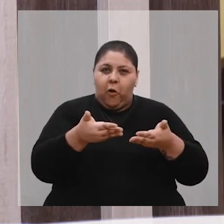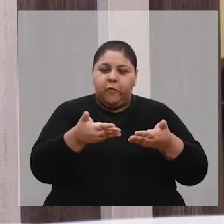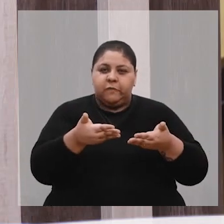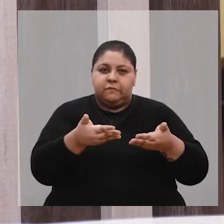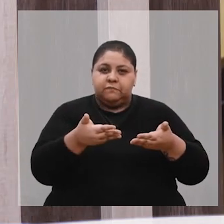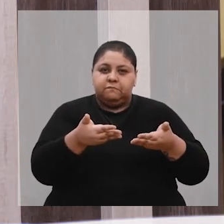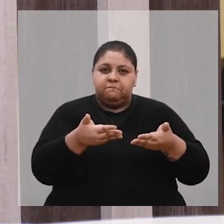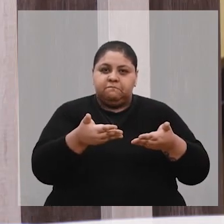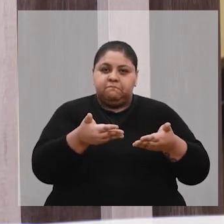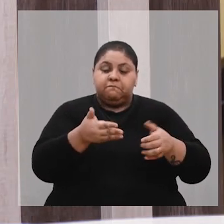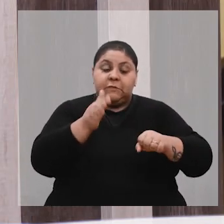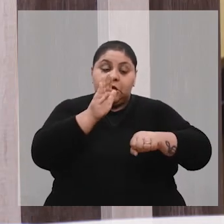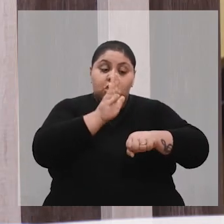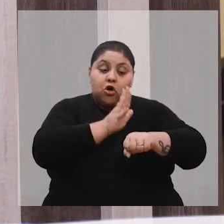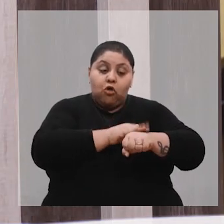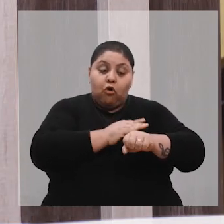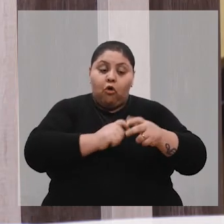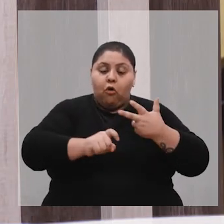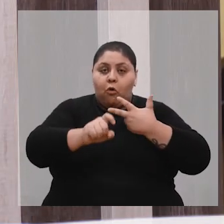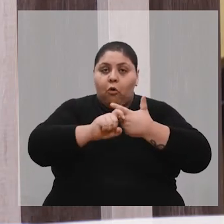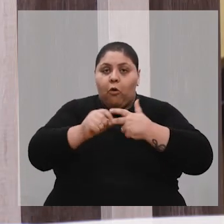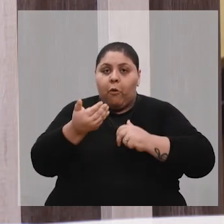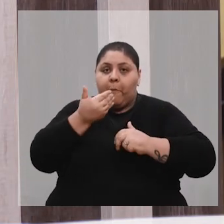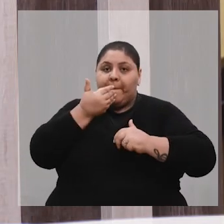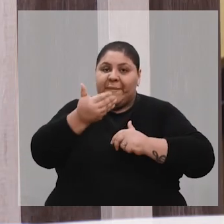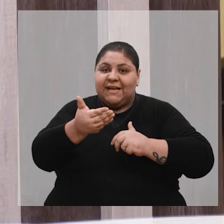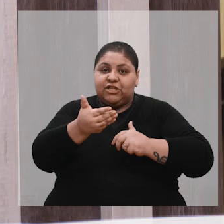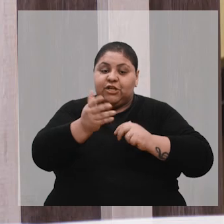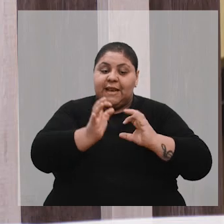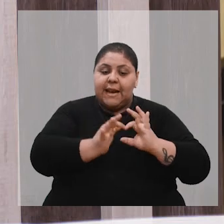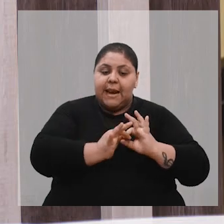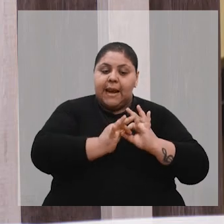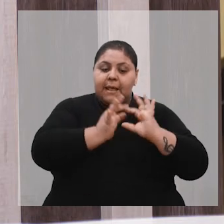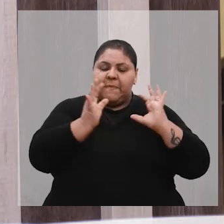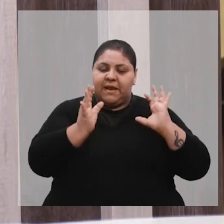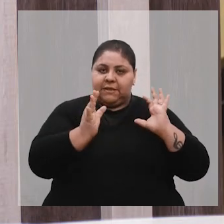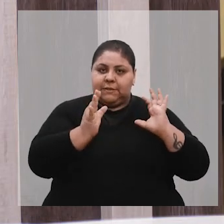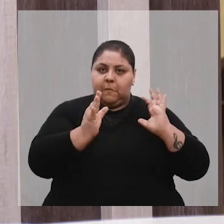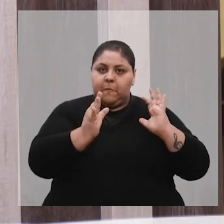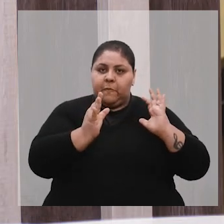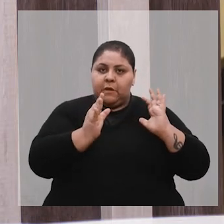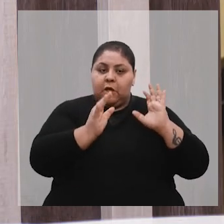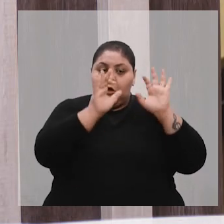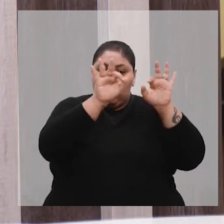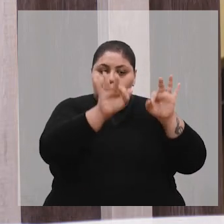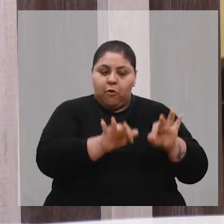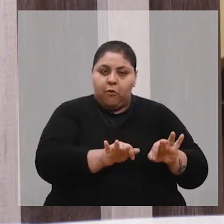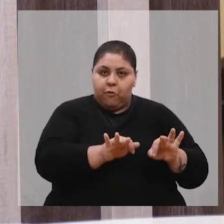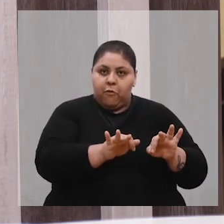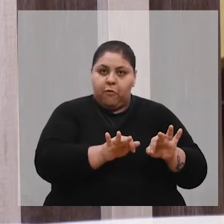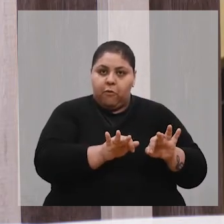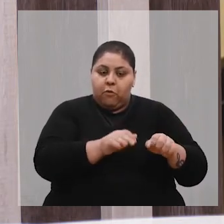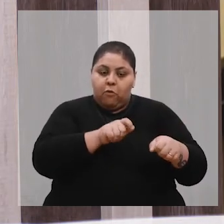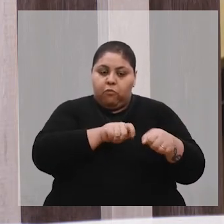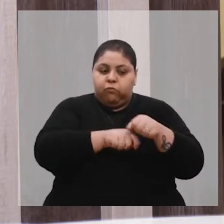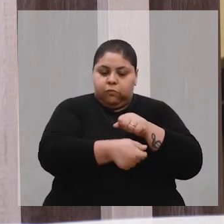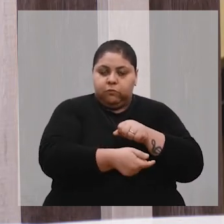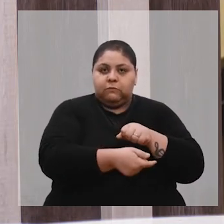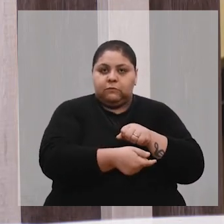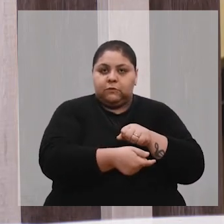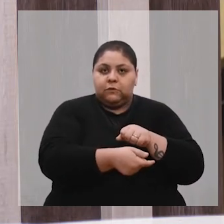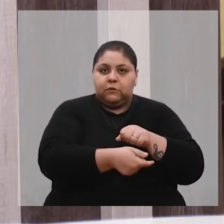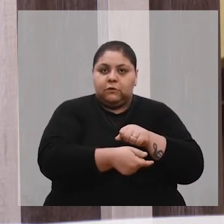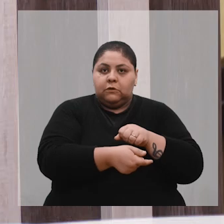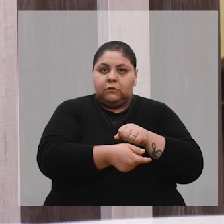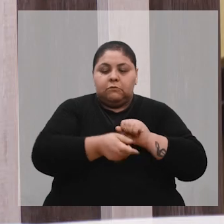agora no momento em que o Executivo pede autorização para concluir esses